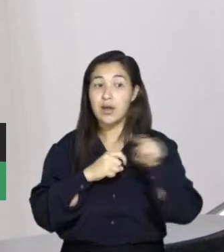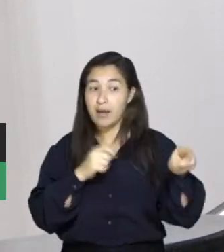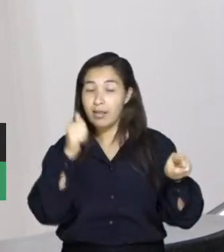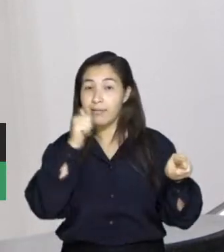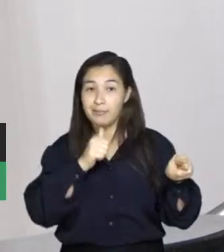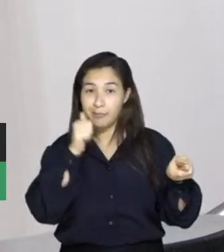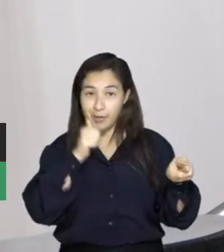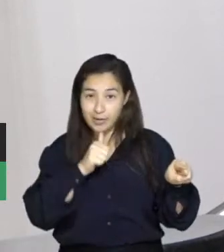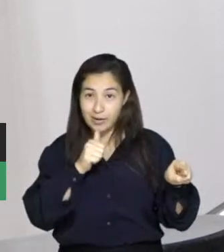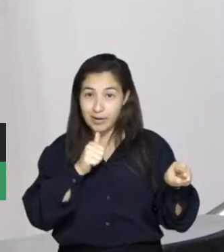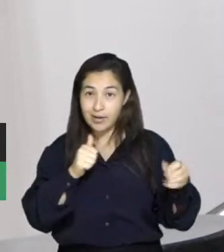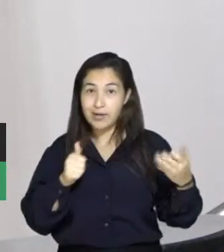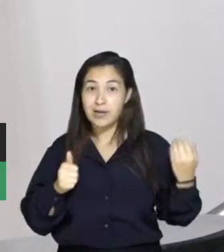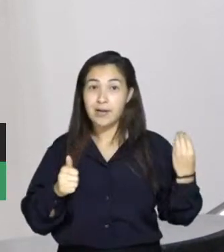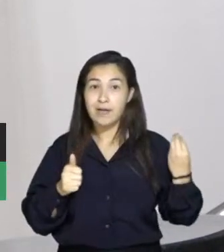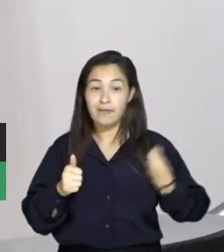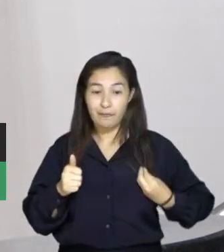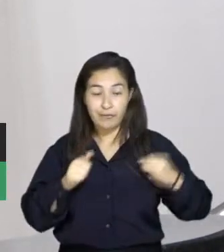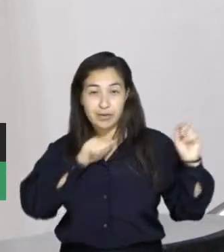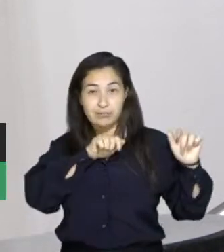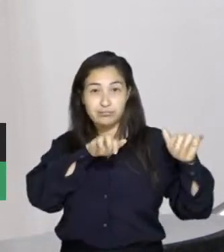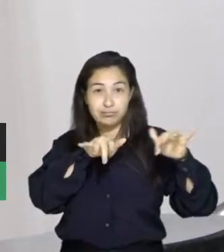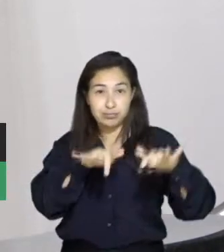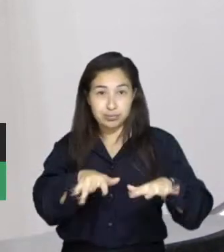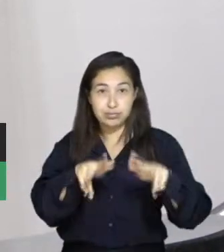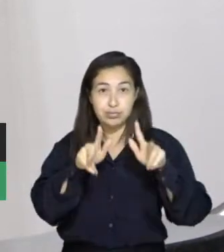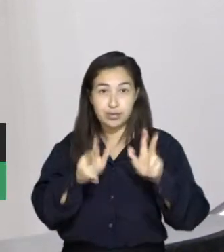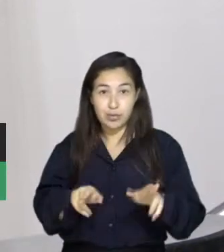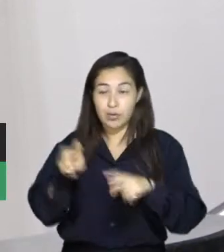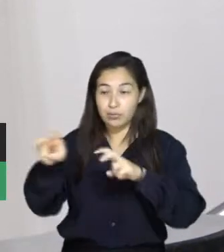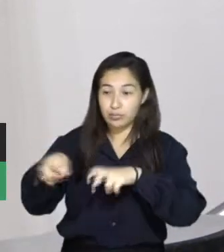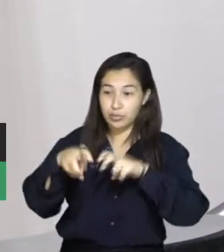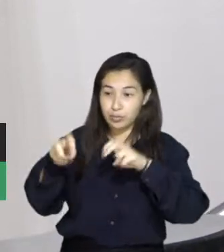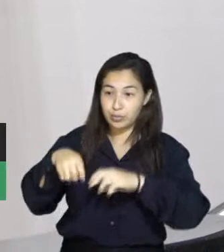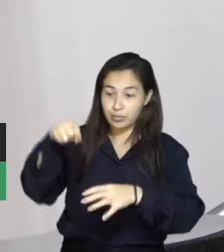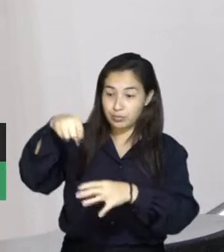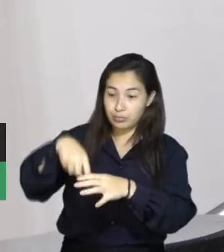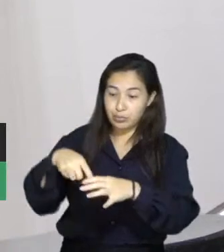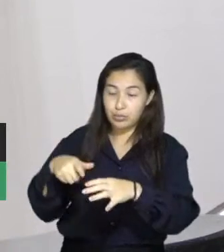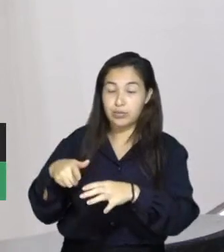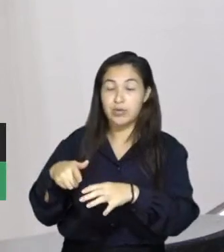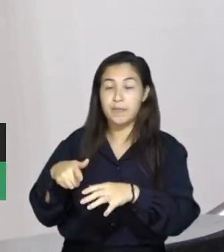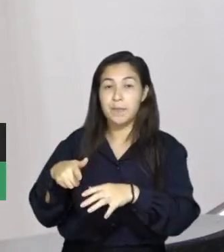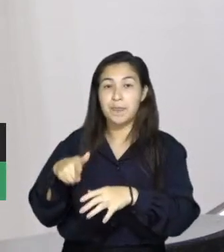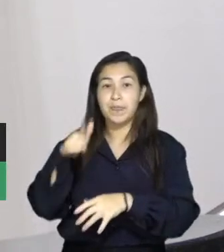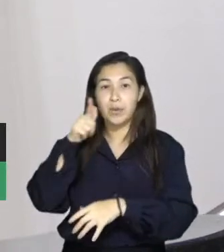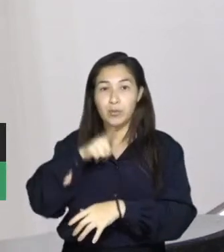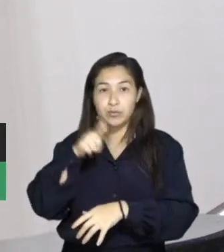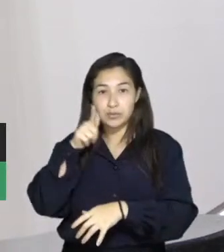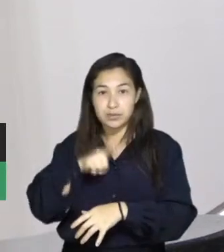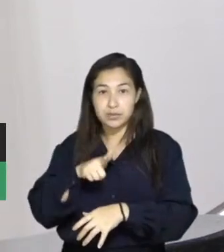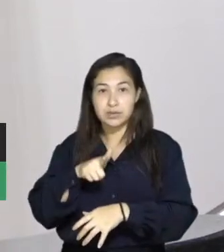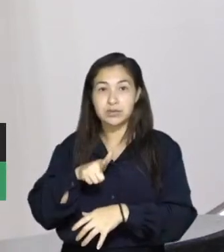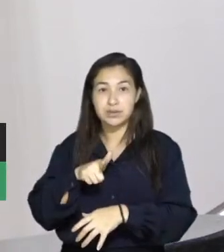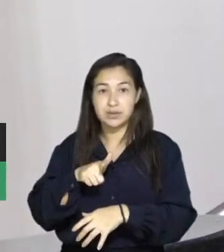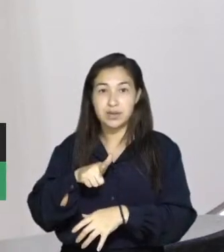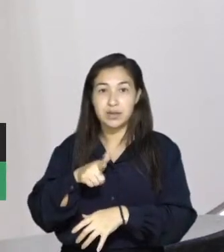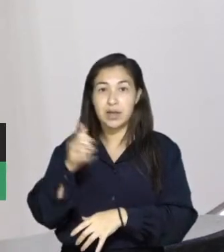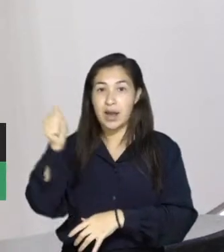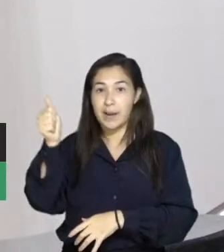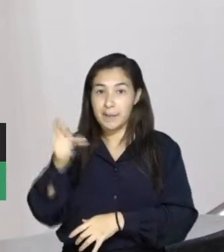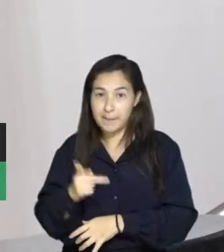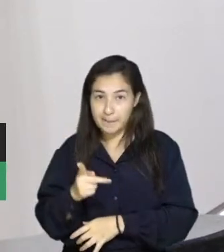assim como as agricultoras que, quando foram à Brasília, conquistaram o seu direito à aposentadoria e, ao